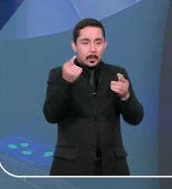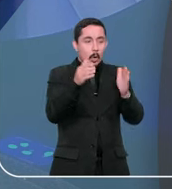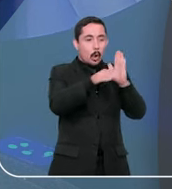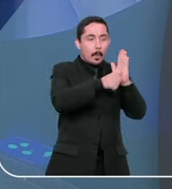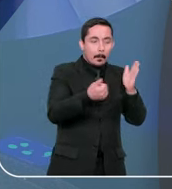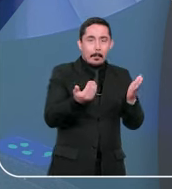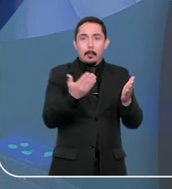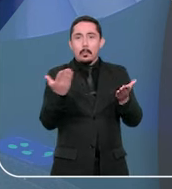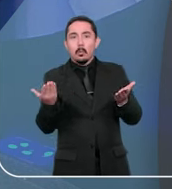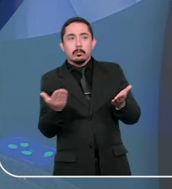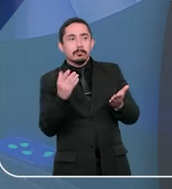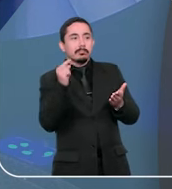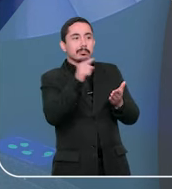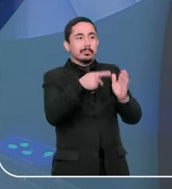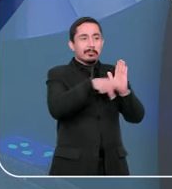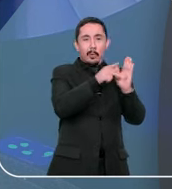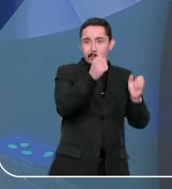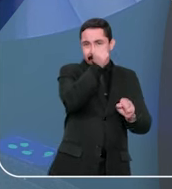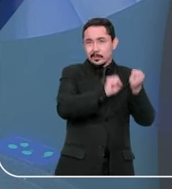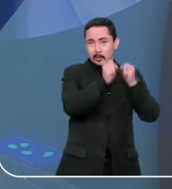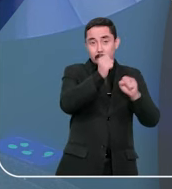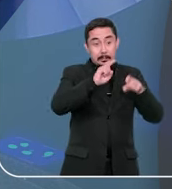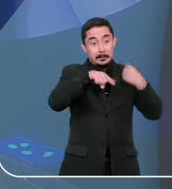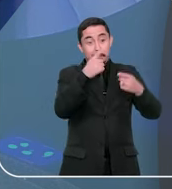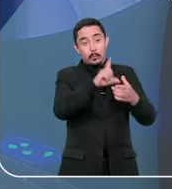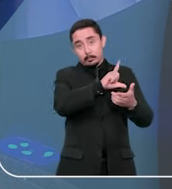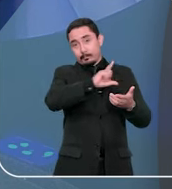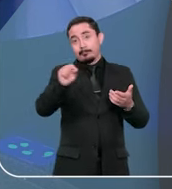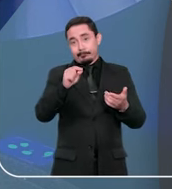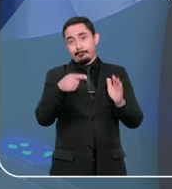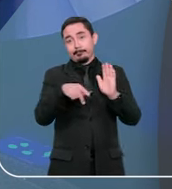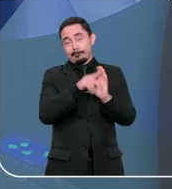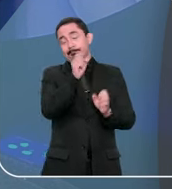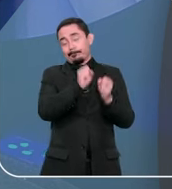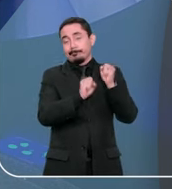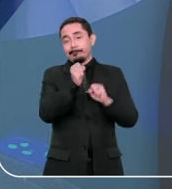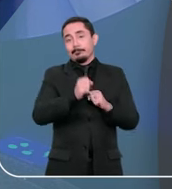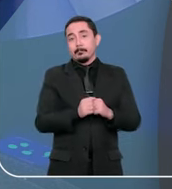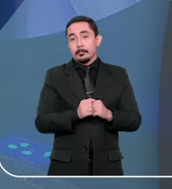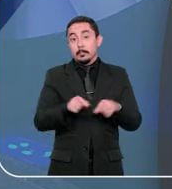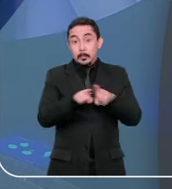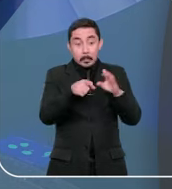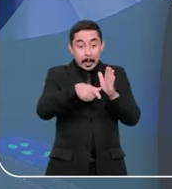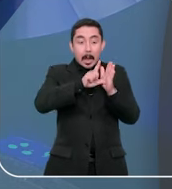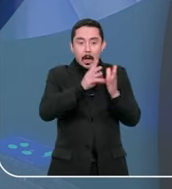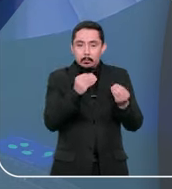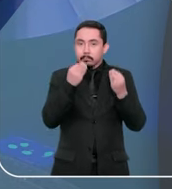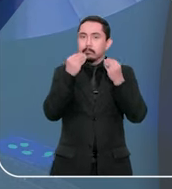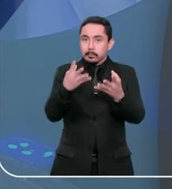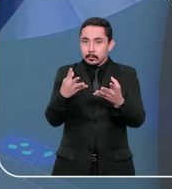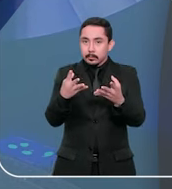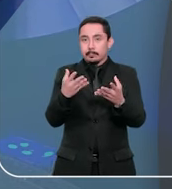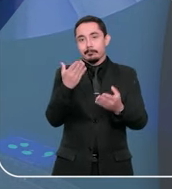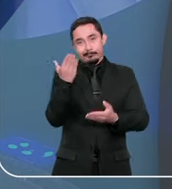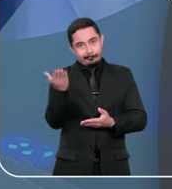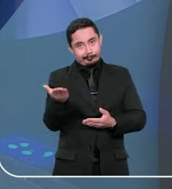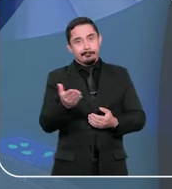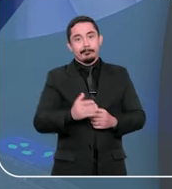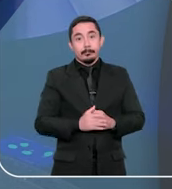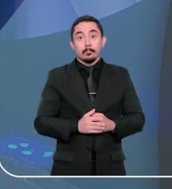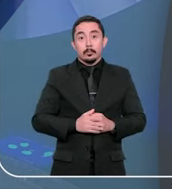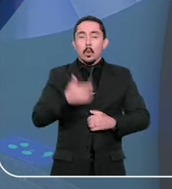roubo de produto industrializado após sair do estabelecimento industrial e antes de ser entregue ao